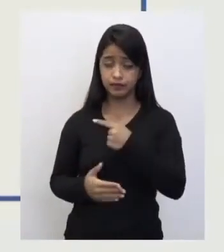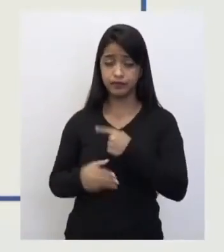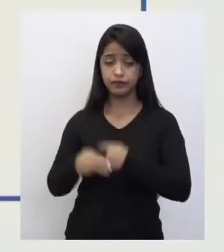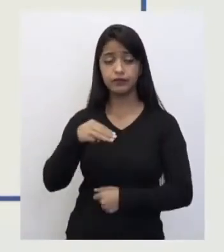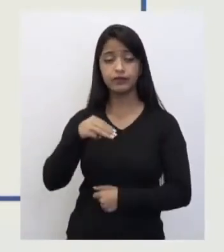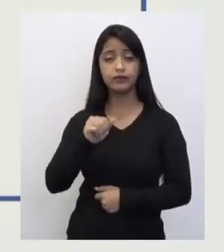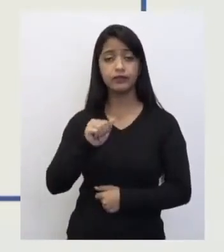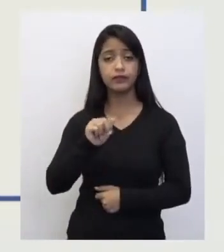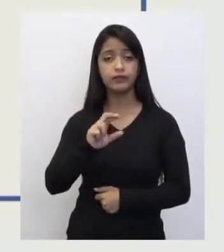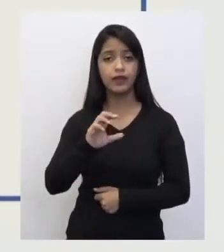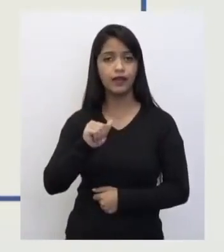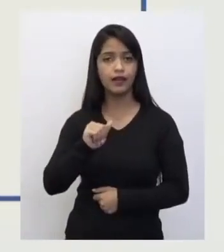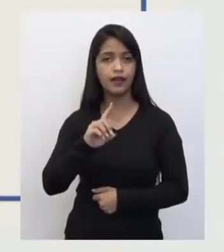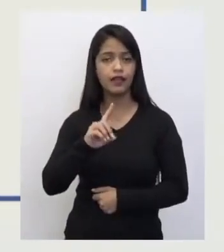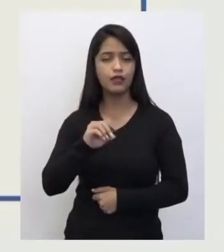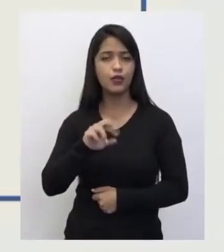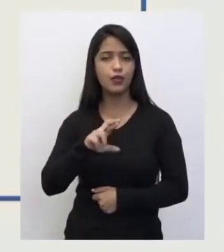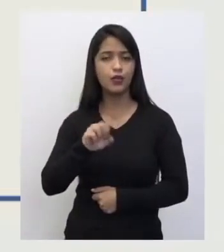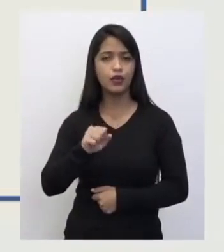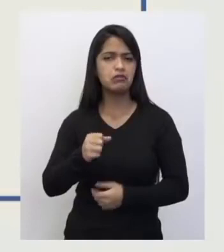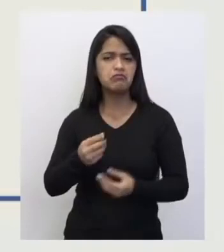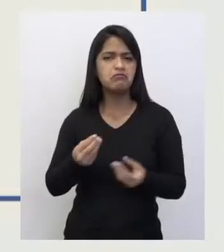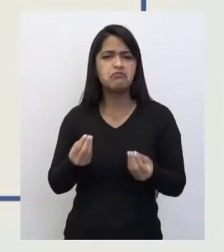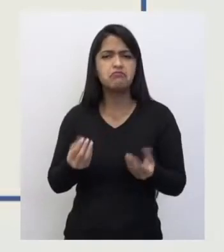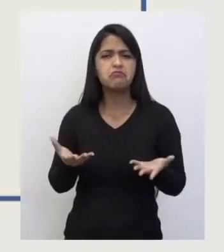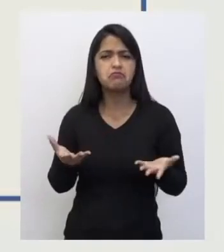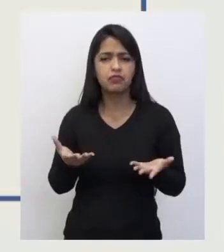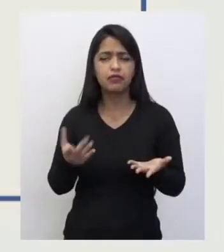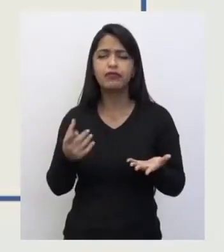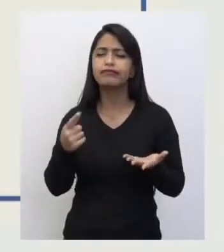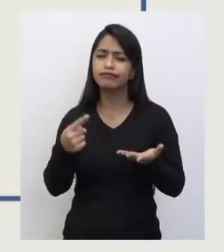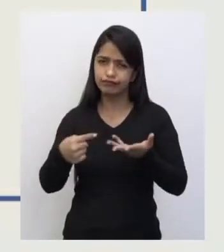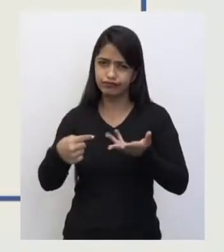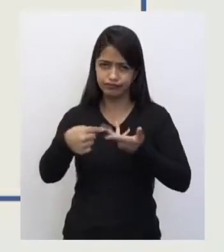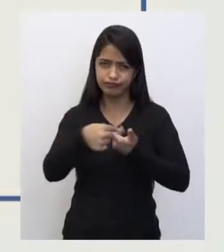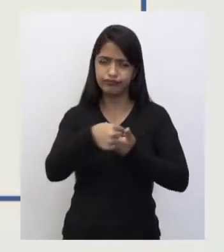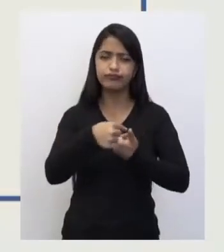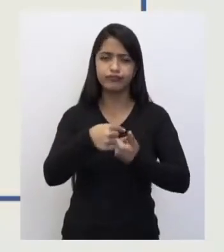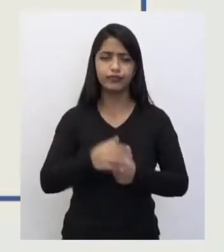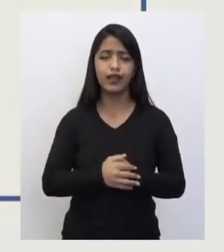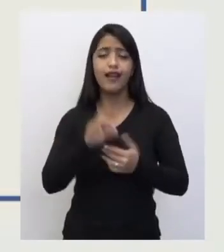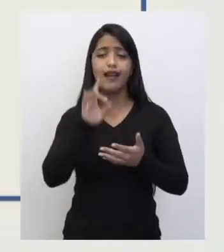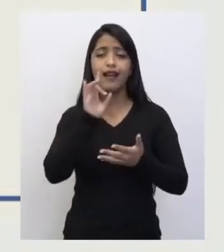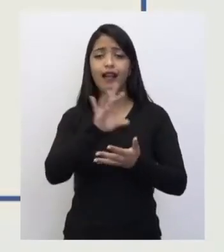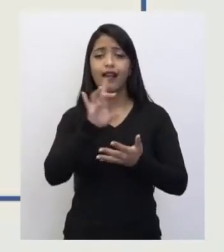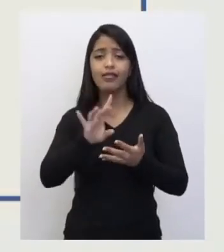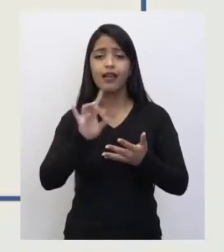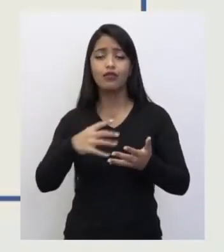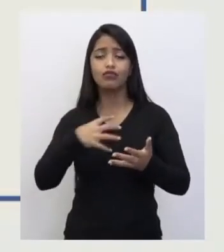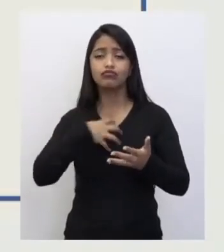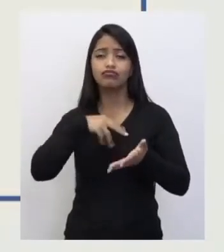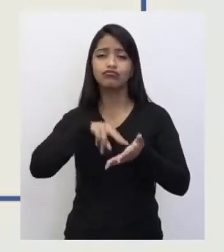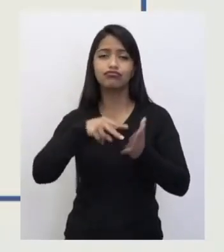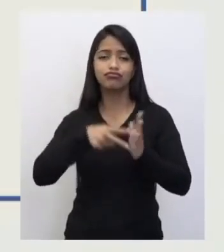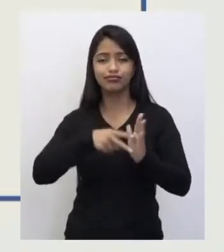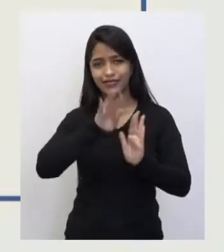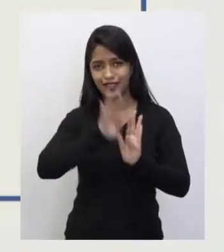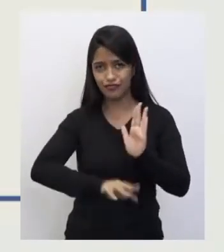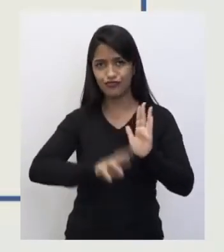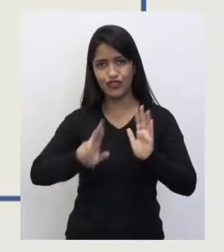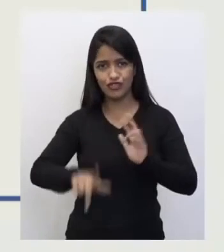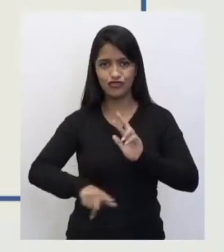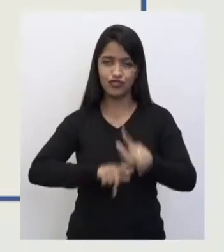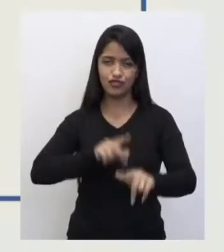né? Eles têm diversas funções, cada um deles traz um sentido diferente para o nosso texto e por isso a gente precisa